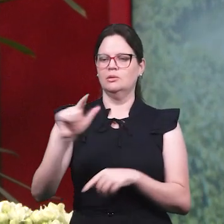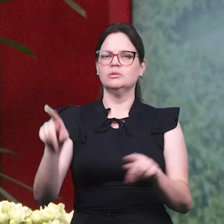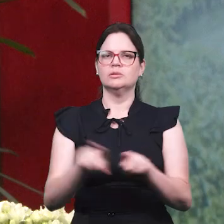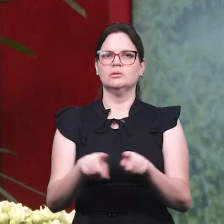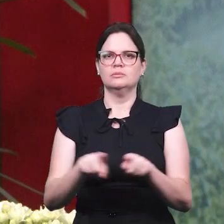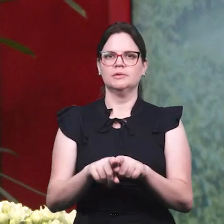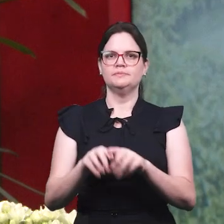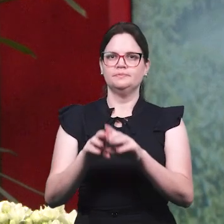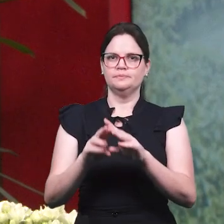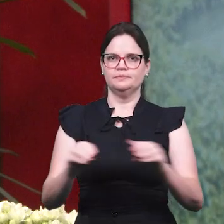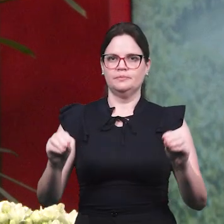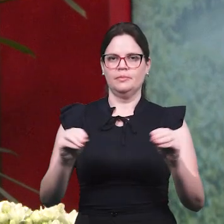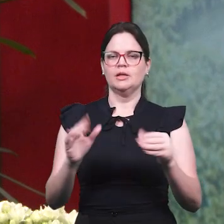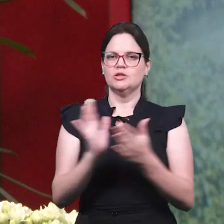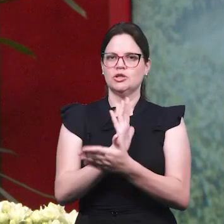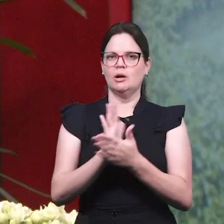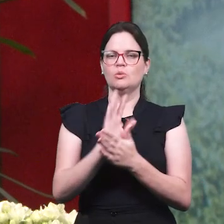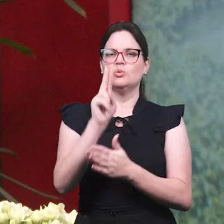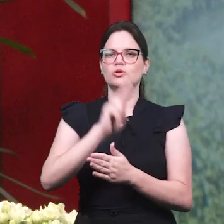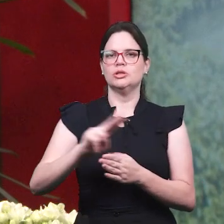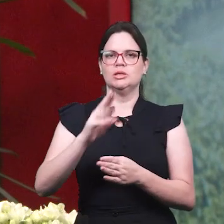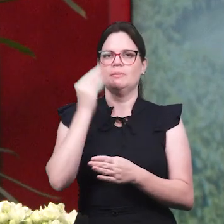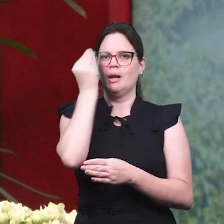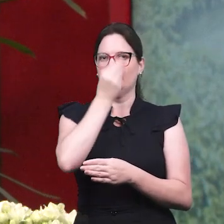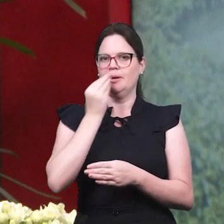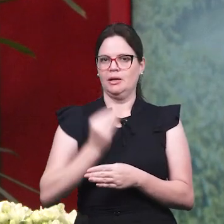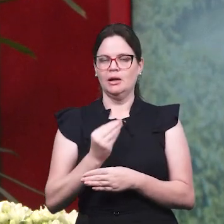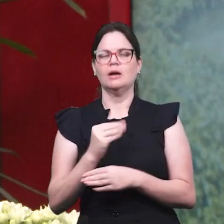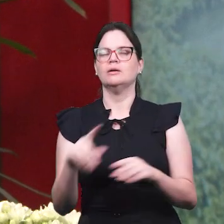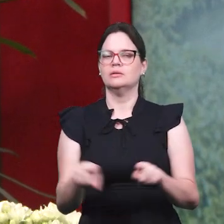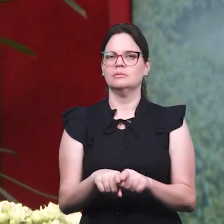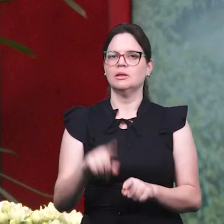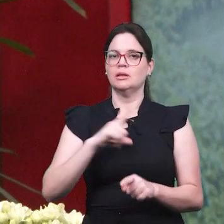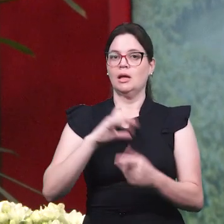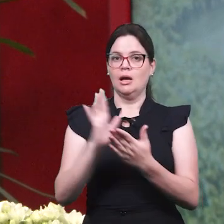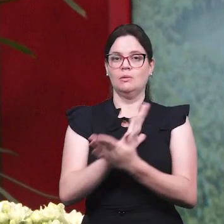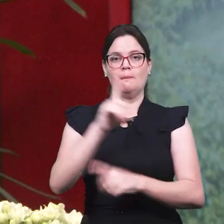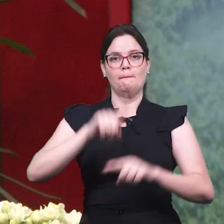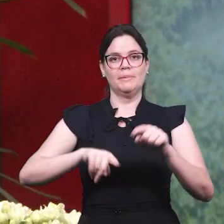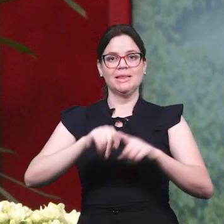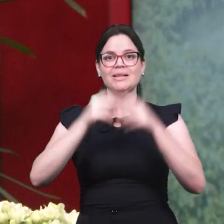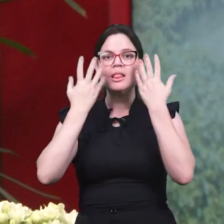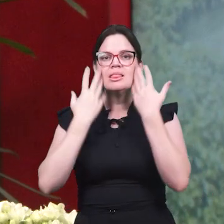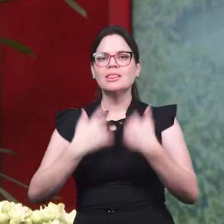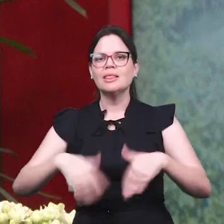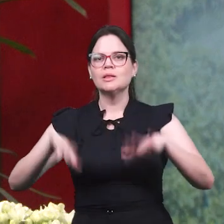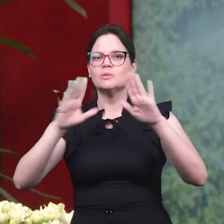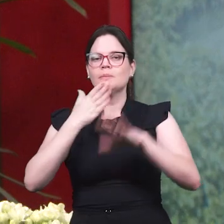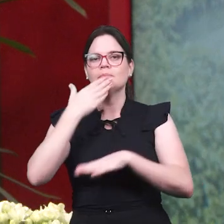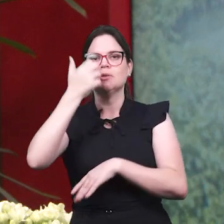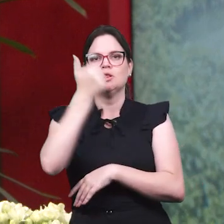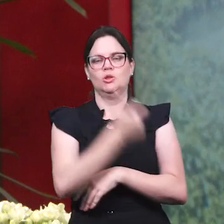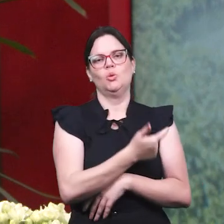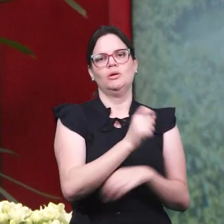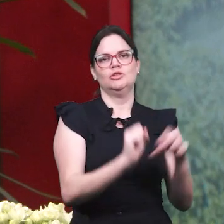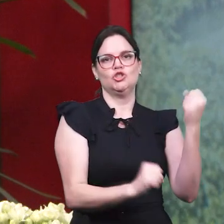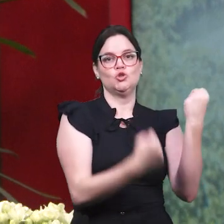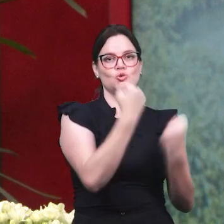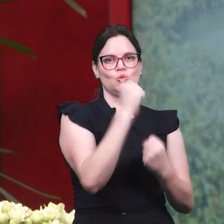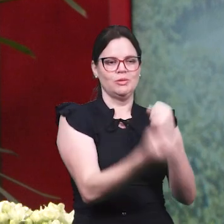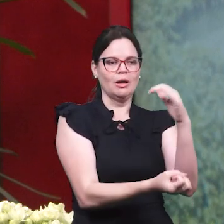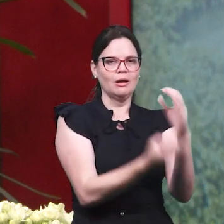usado, inclusive para a produção de alguns cosméticos. Então, são alguns materiais de forma natural que eles são mais viáveis para uma